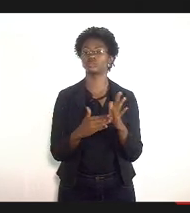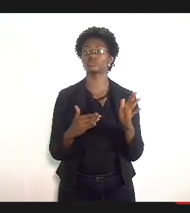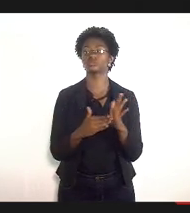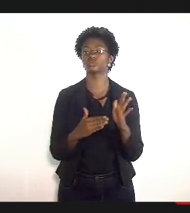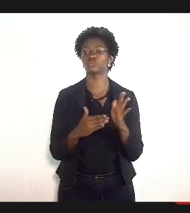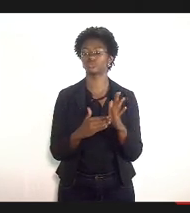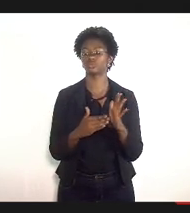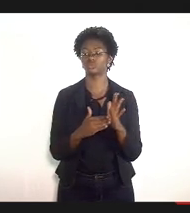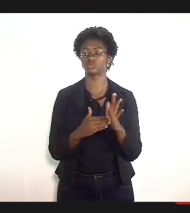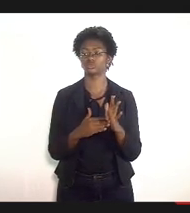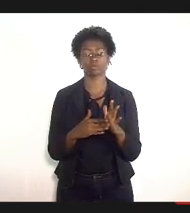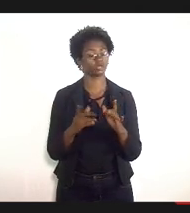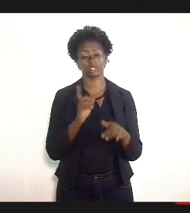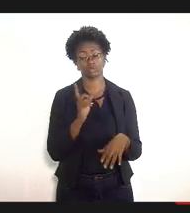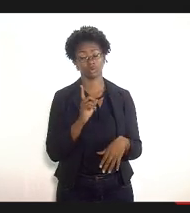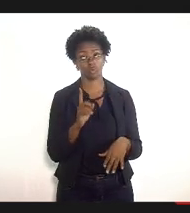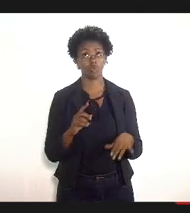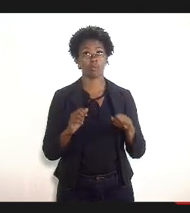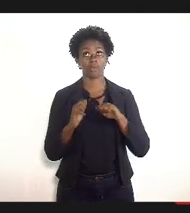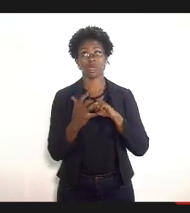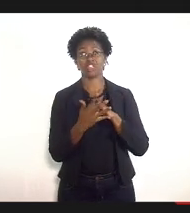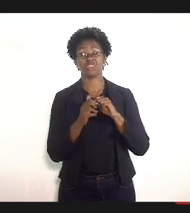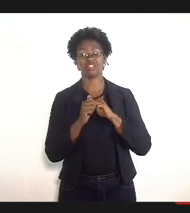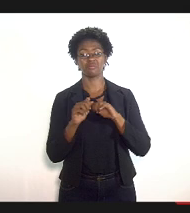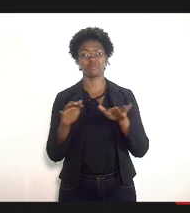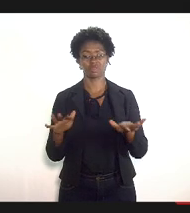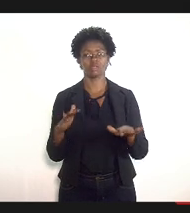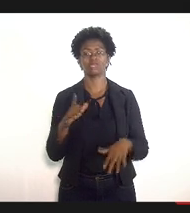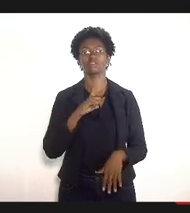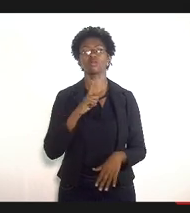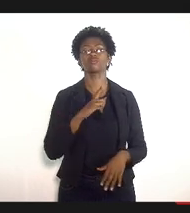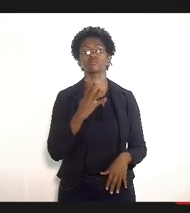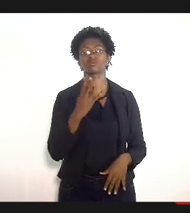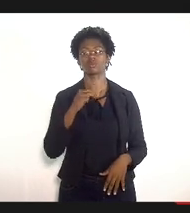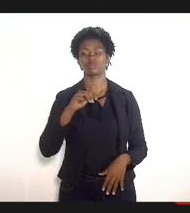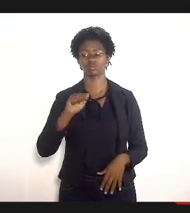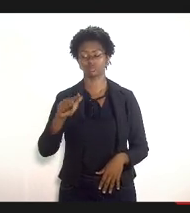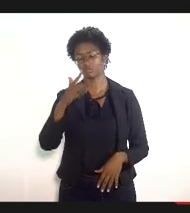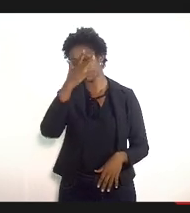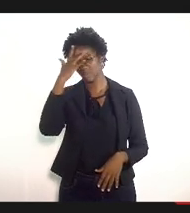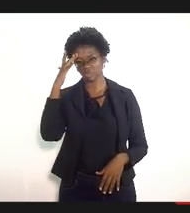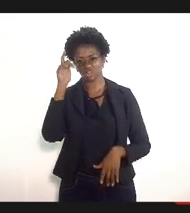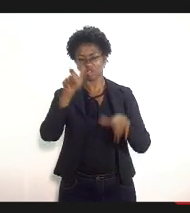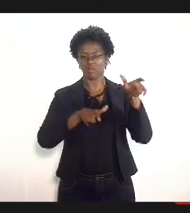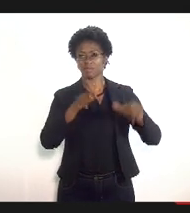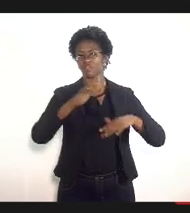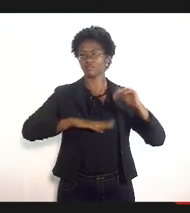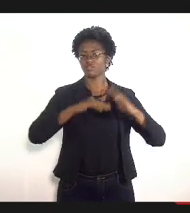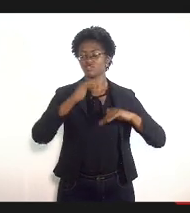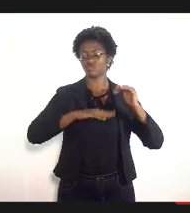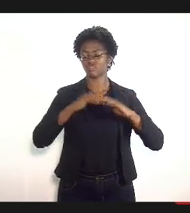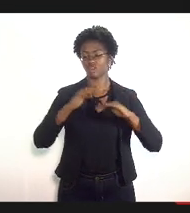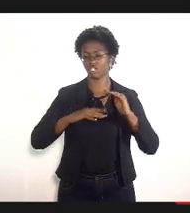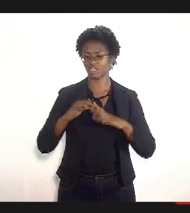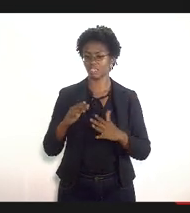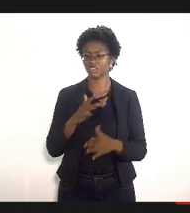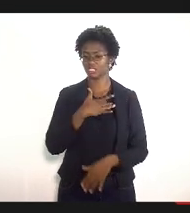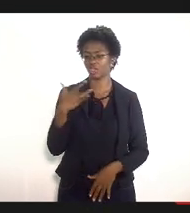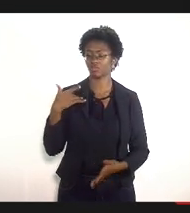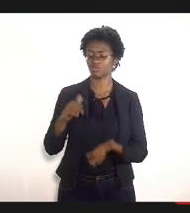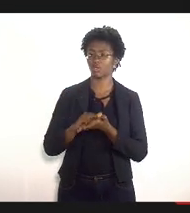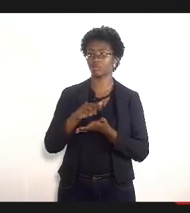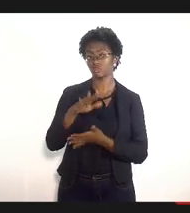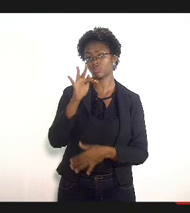só no período da pandemia, nós temos mais de 4 mil profissionais de saúde na rede federal que foram demitidos e que tem uma